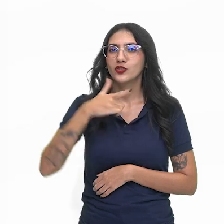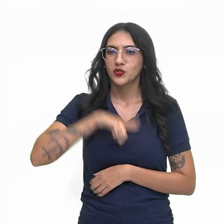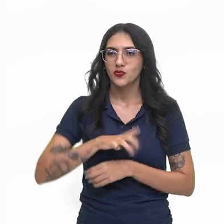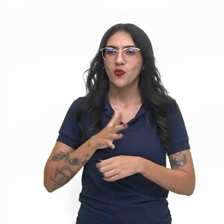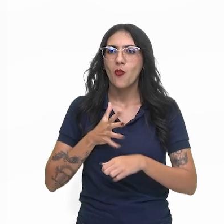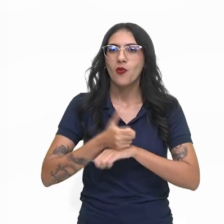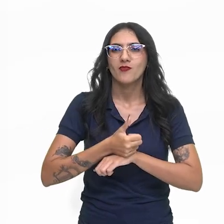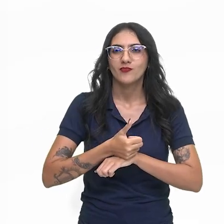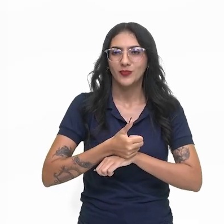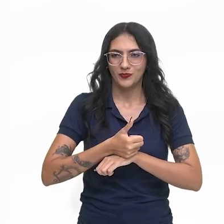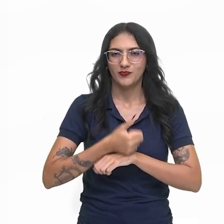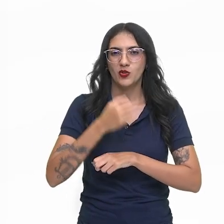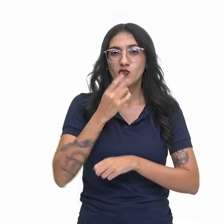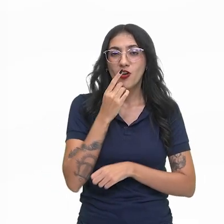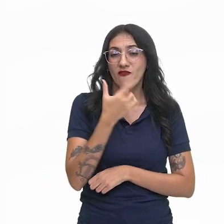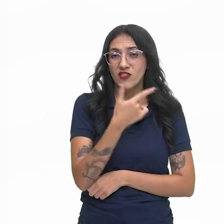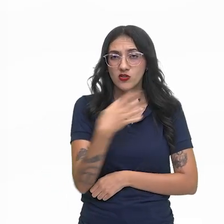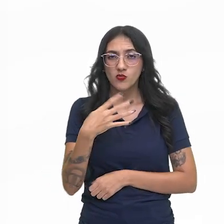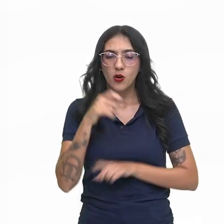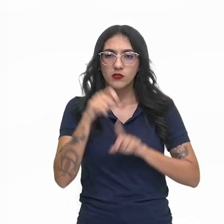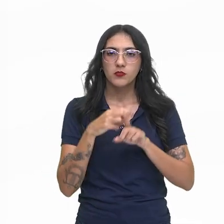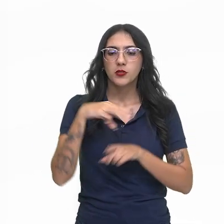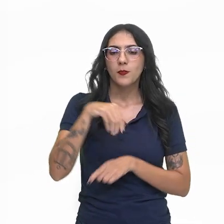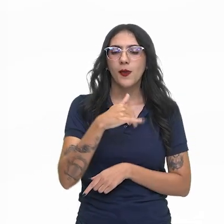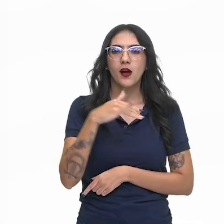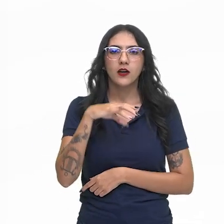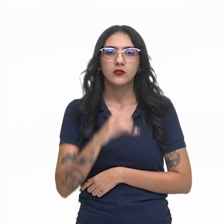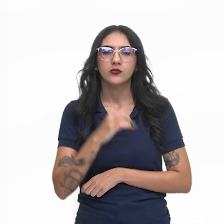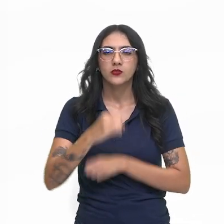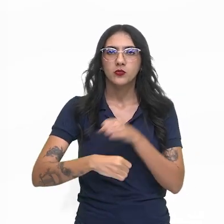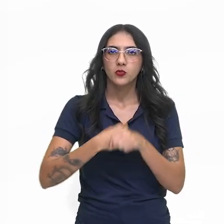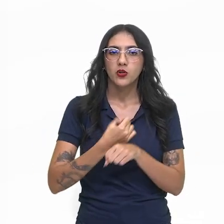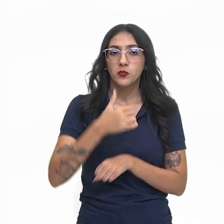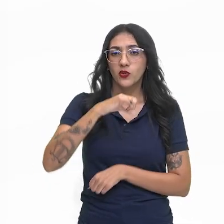em 24 de março de